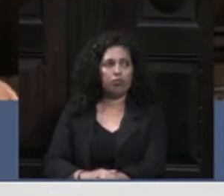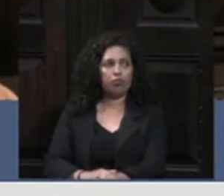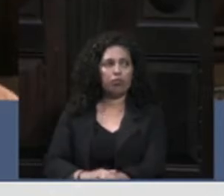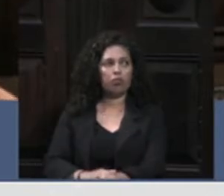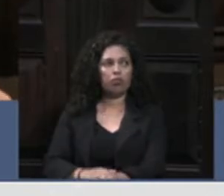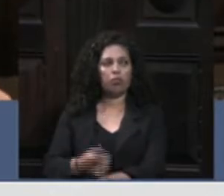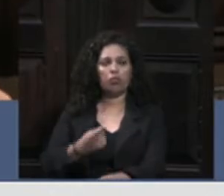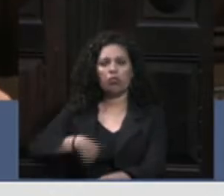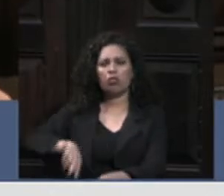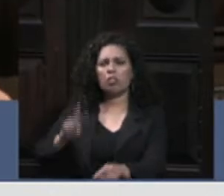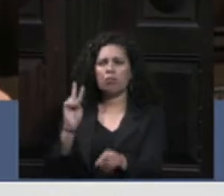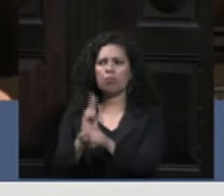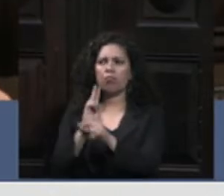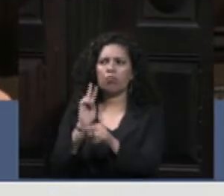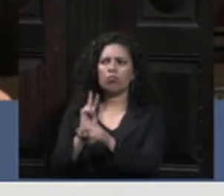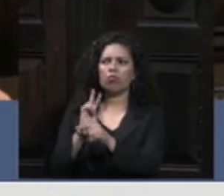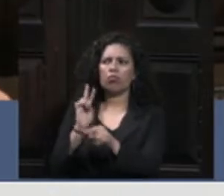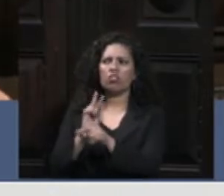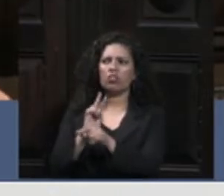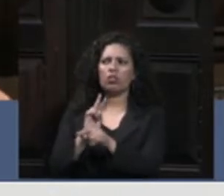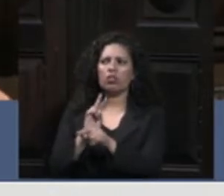estamos a verificar